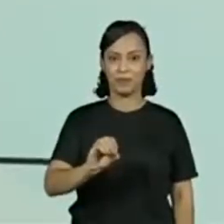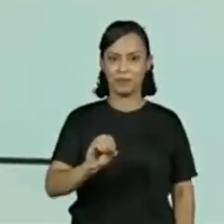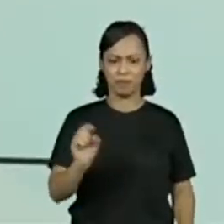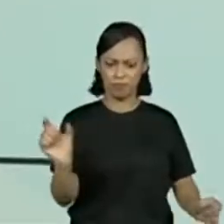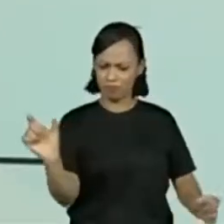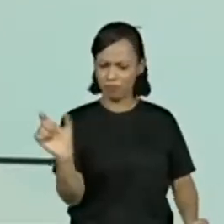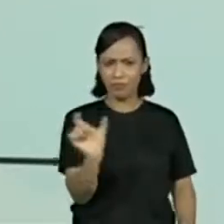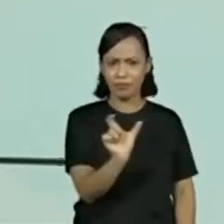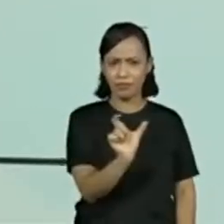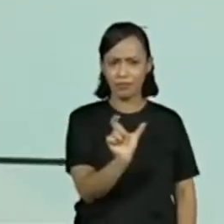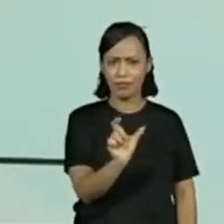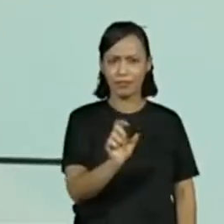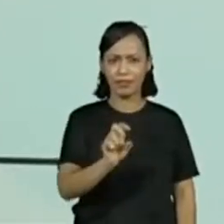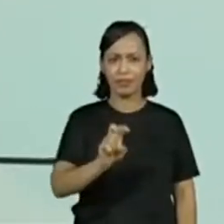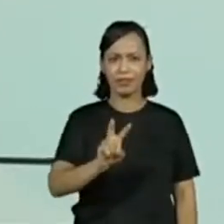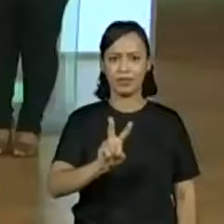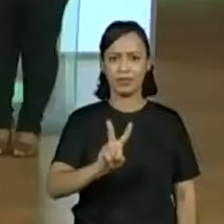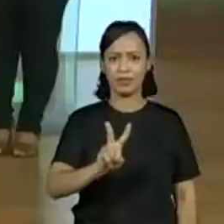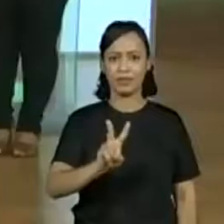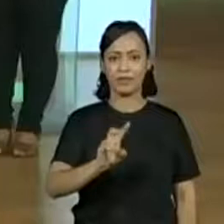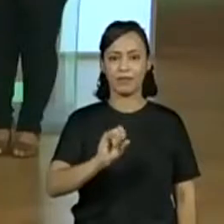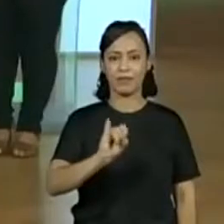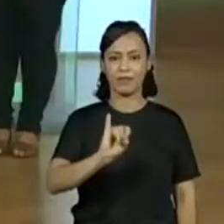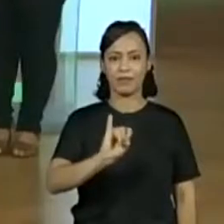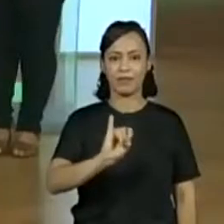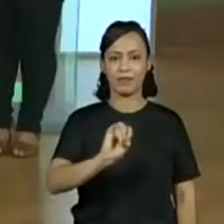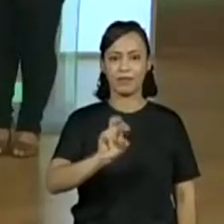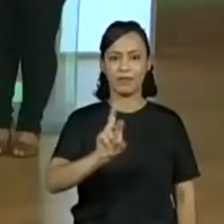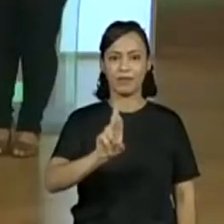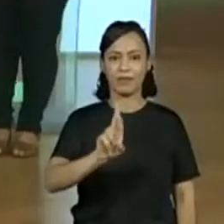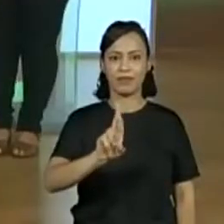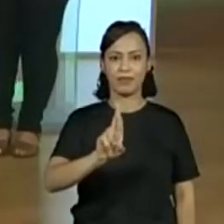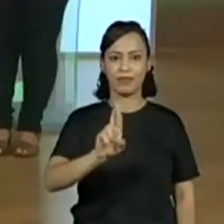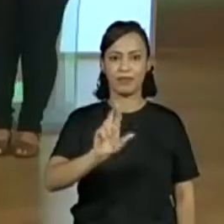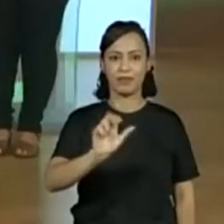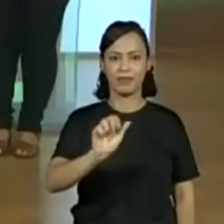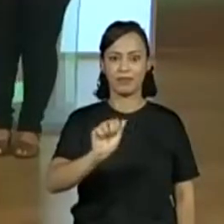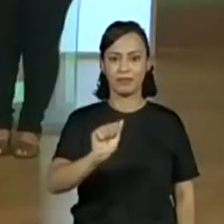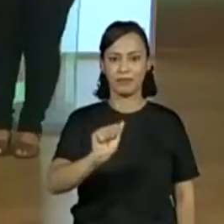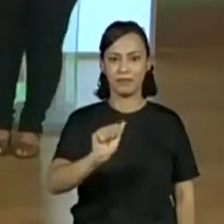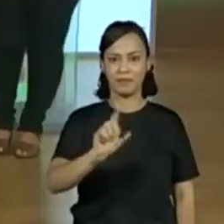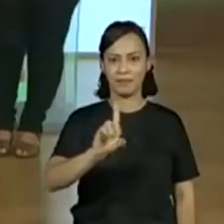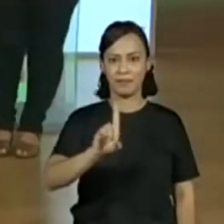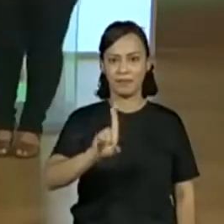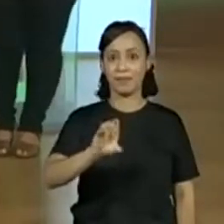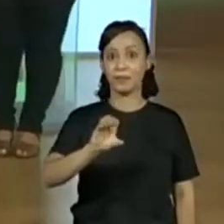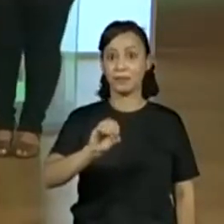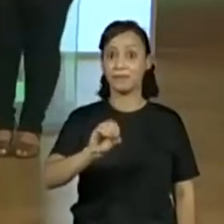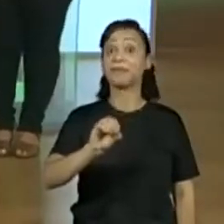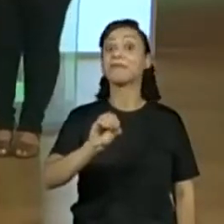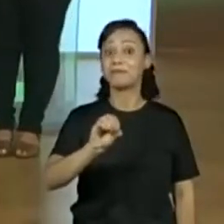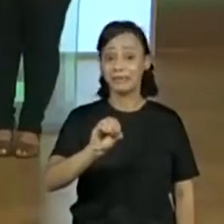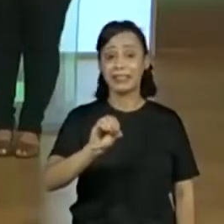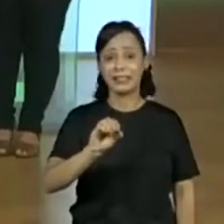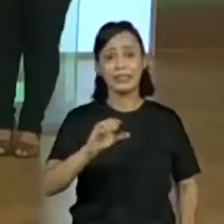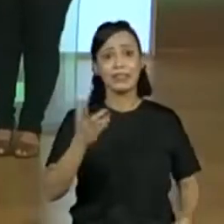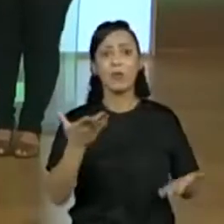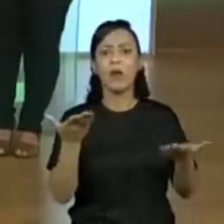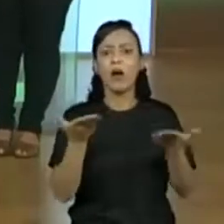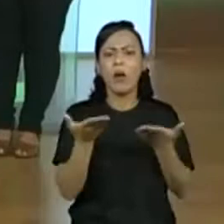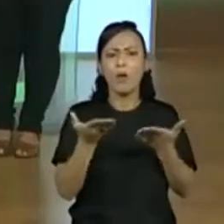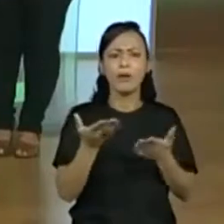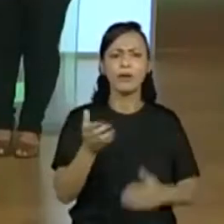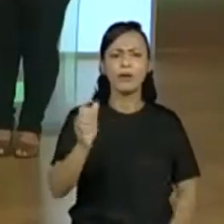o virado e agora o a professora doado ao fato é mesmo mistério não é o